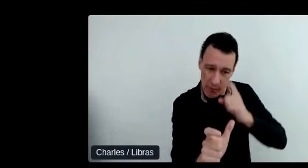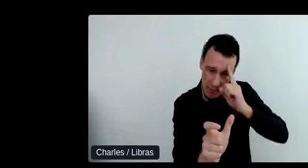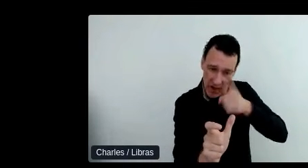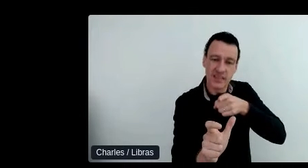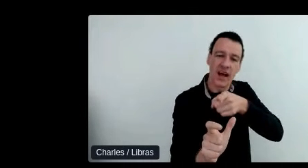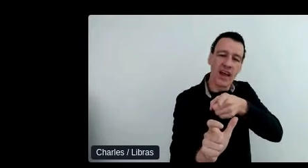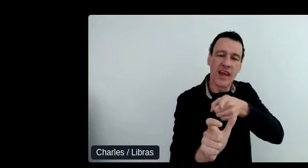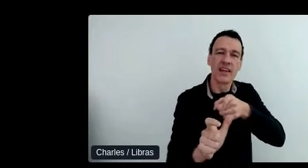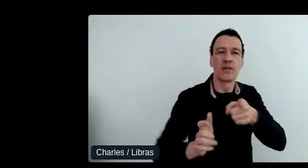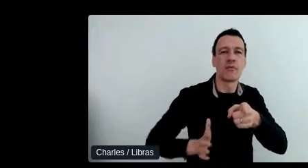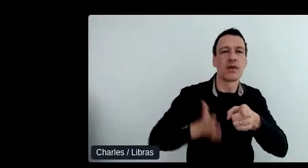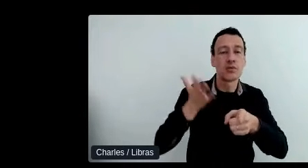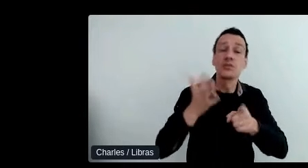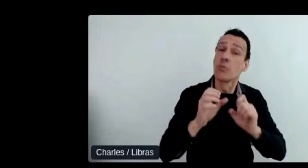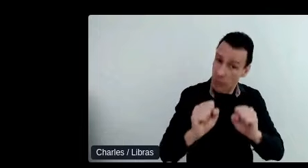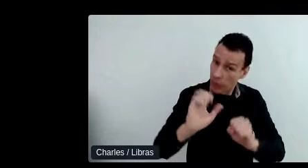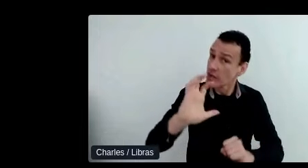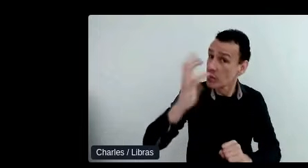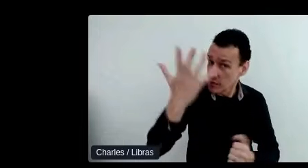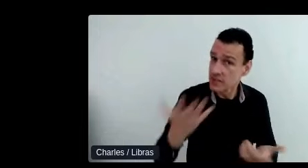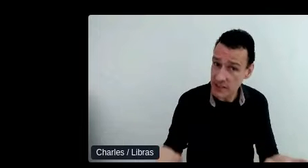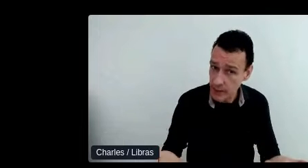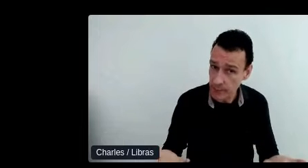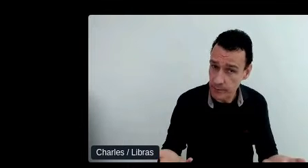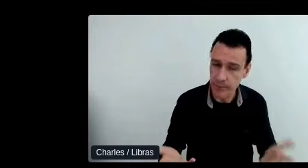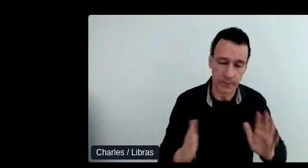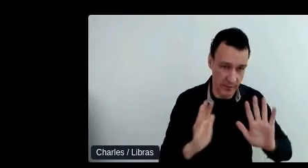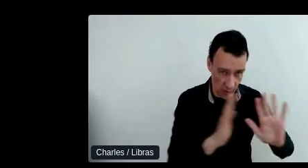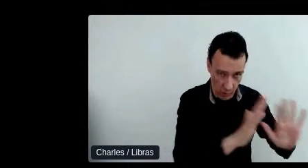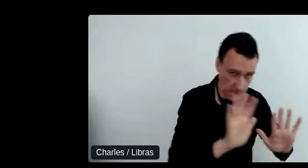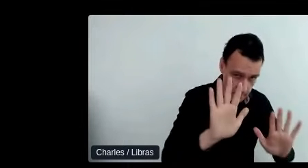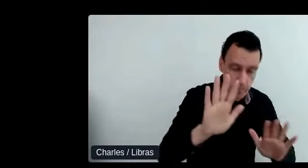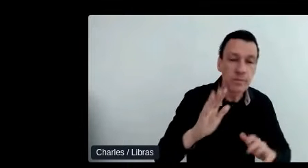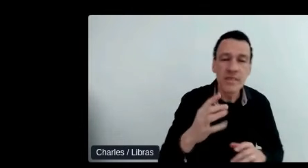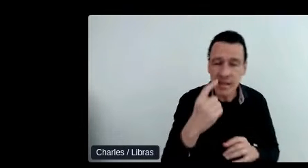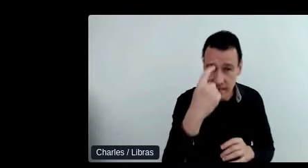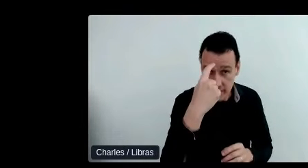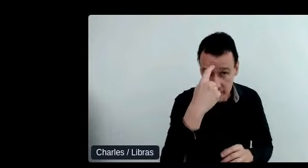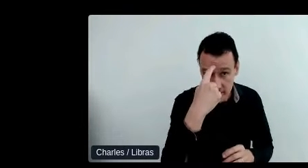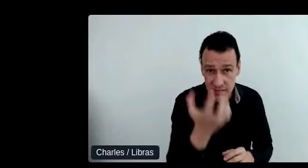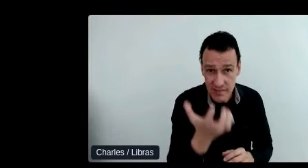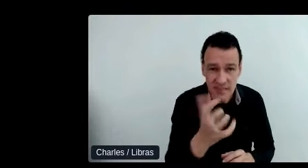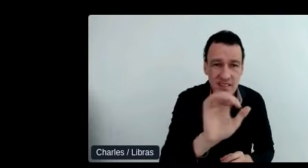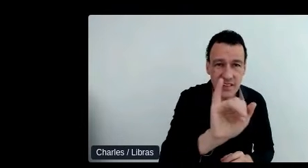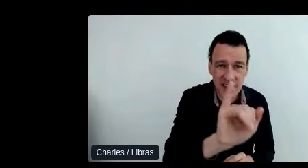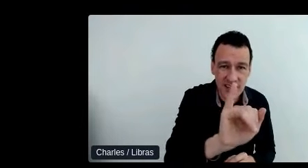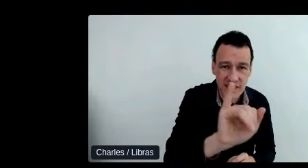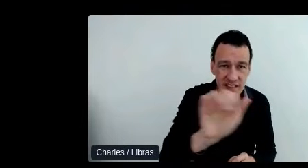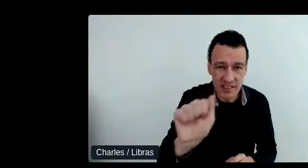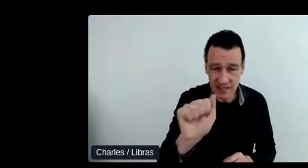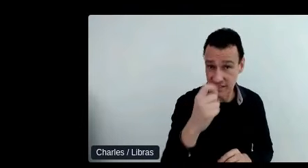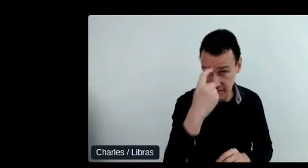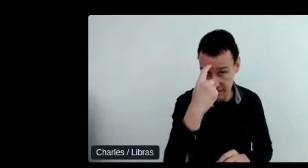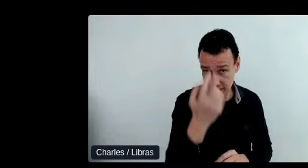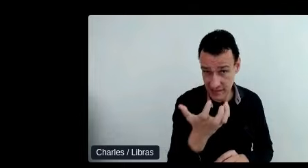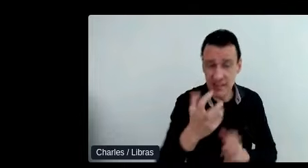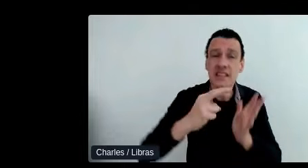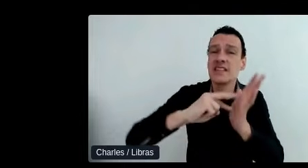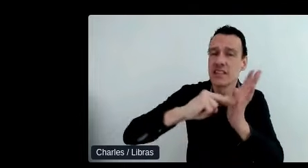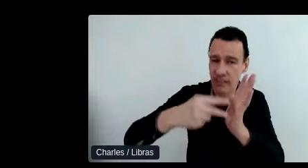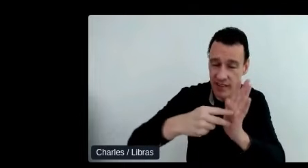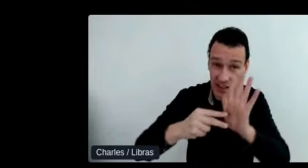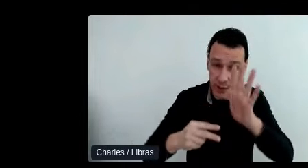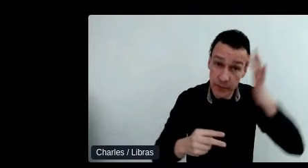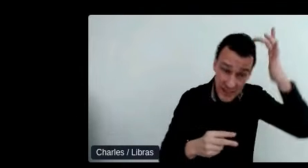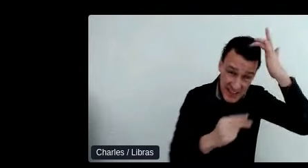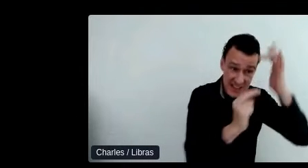Bom, simplificadamente, o que é uma inteligência artificial? É um software que imita a capacidade humana. Ou seja,